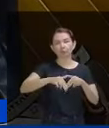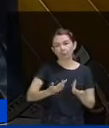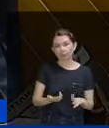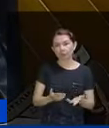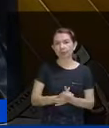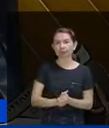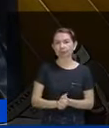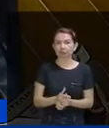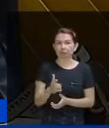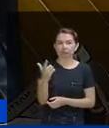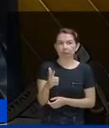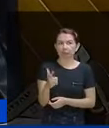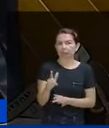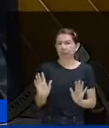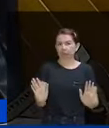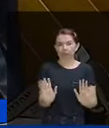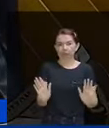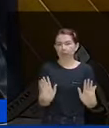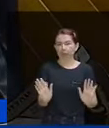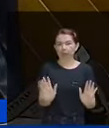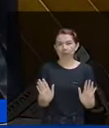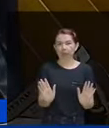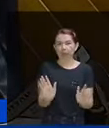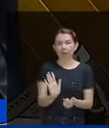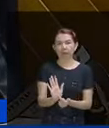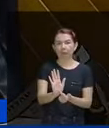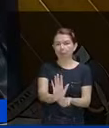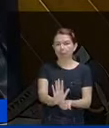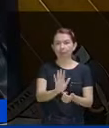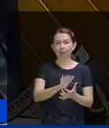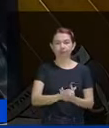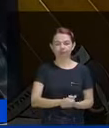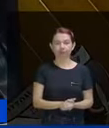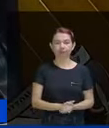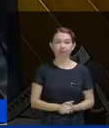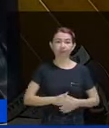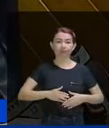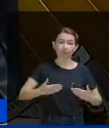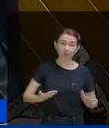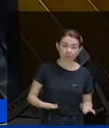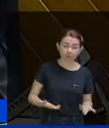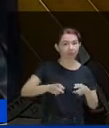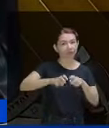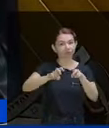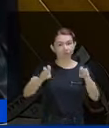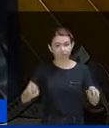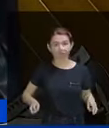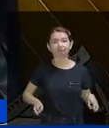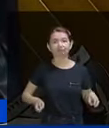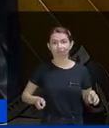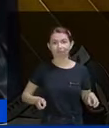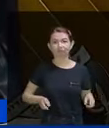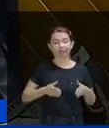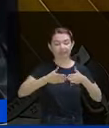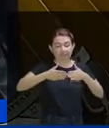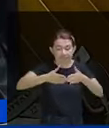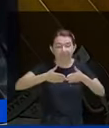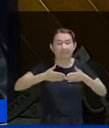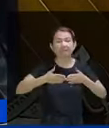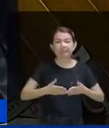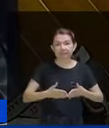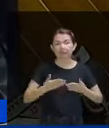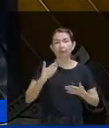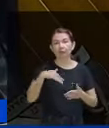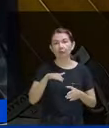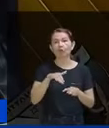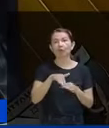caso não considerado o caso concreto. Assim, excelências, com todas as venhas ao bem lançado